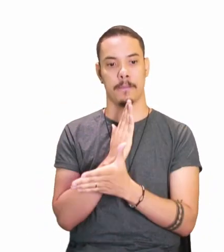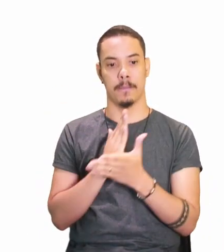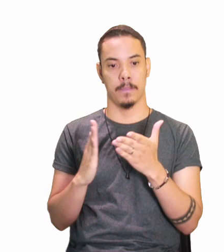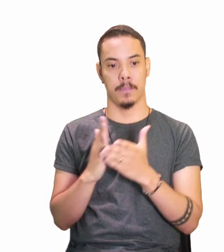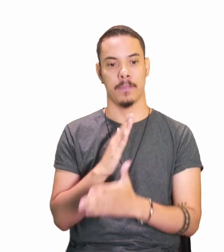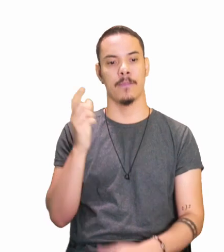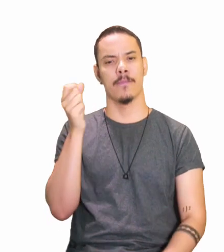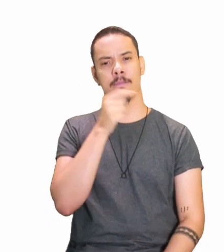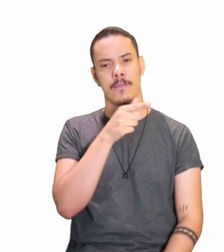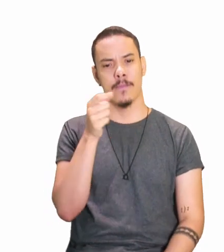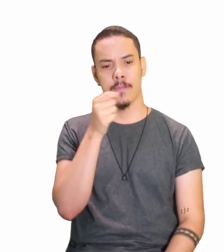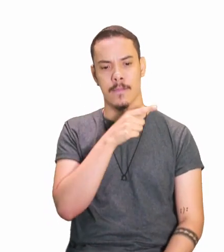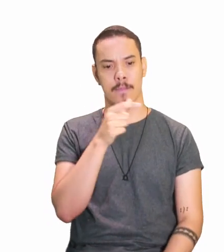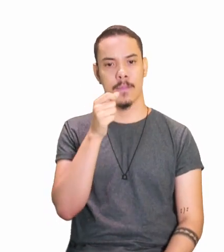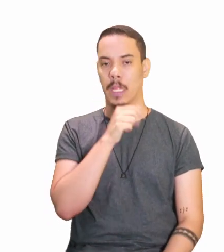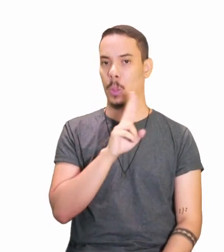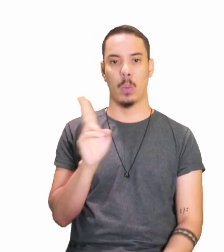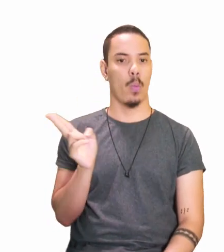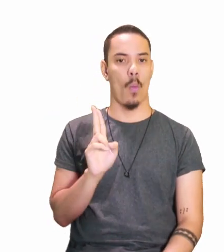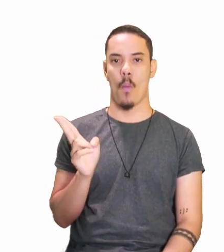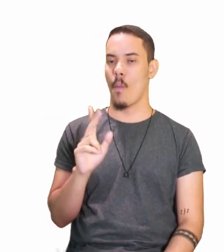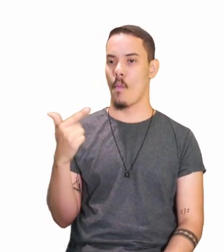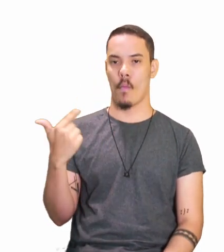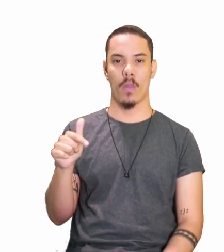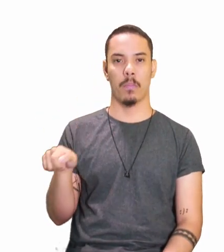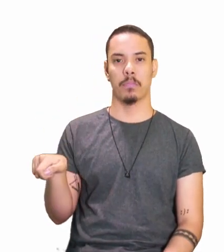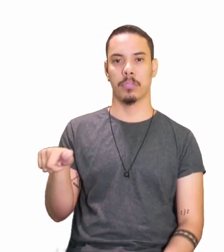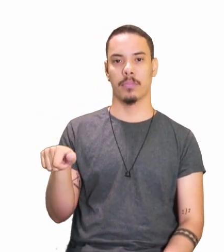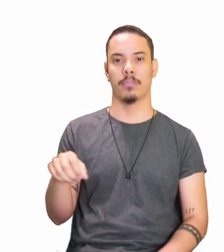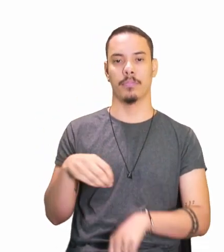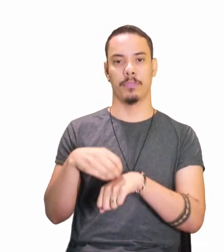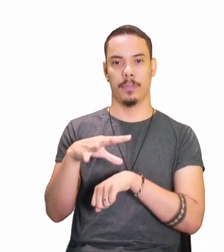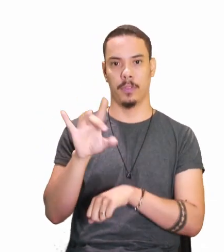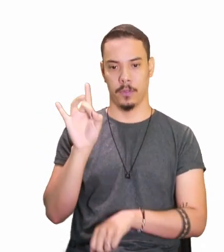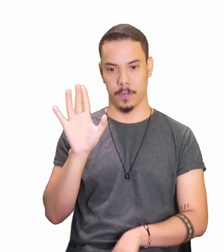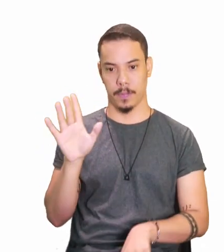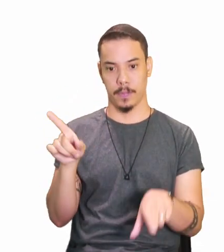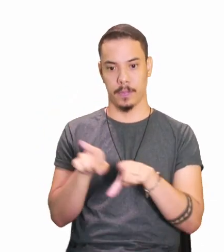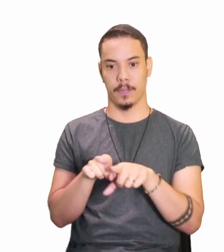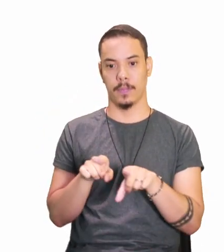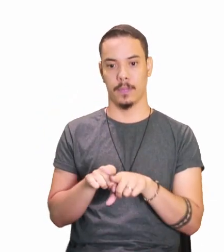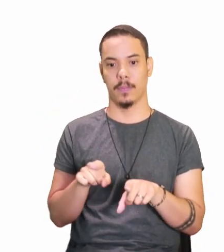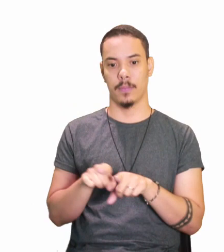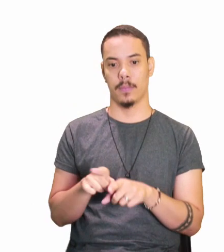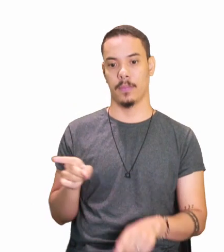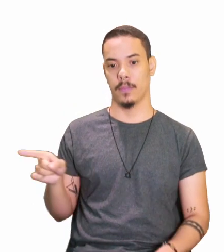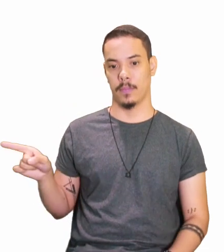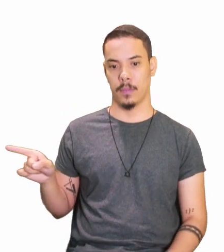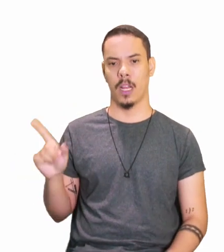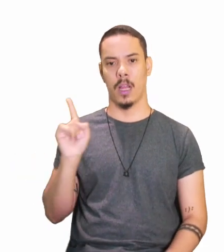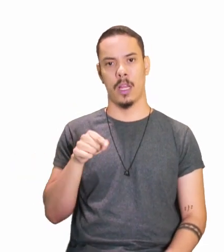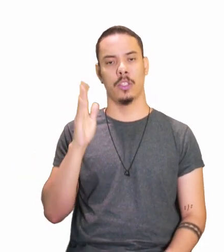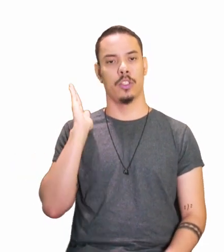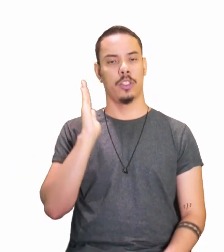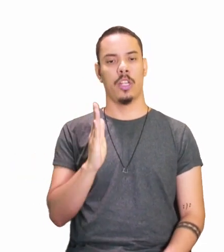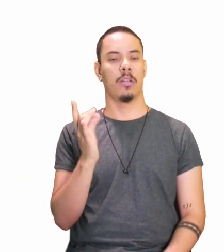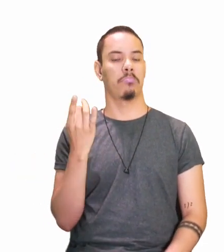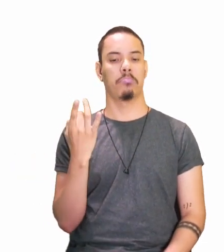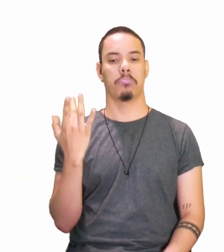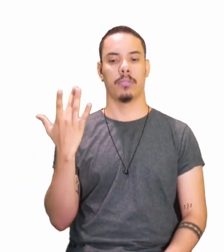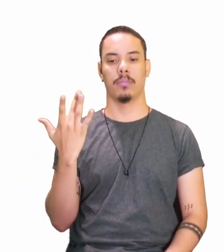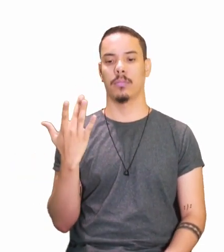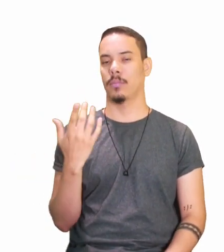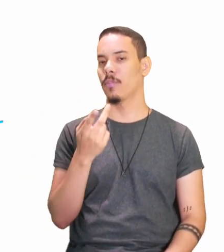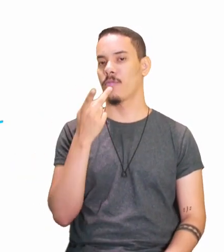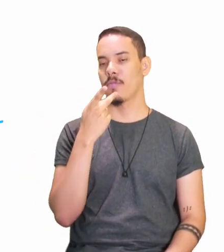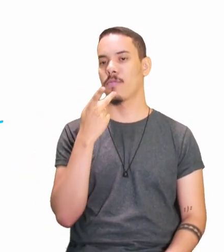tira sarro, não cita nome, vai jogando as indiretas. E as cantigas de maldizer, aquela que não quer nem saber mesmo,